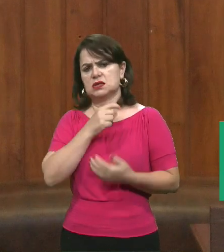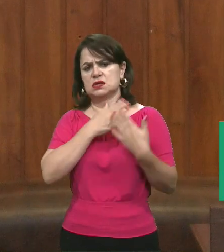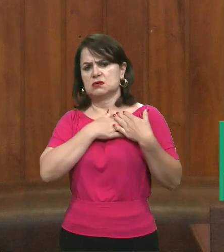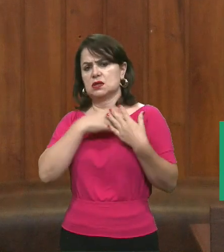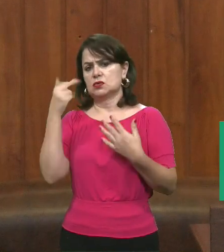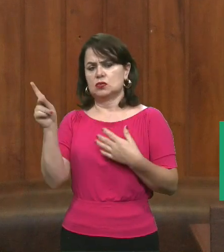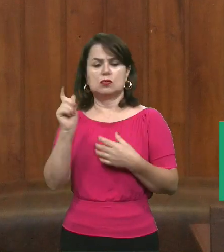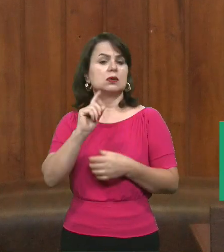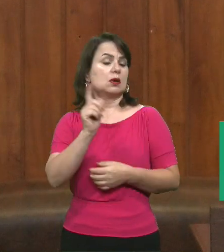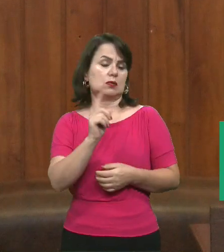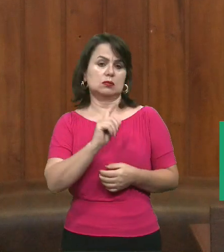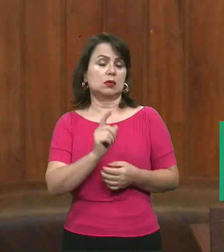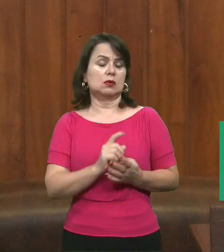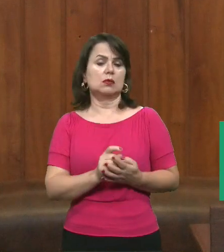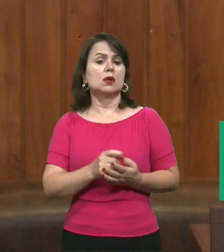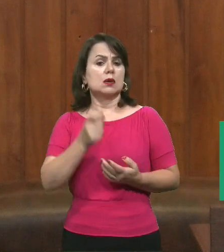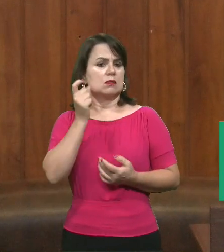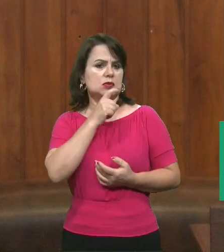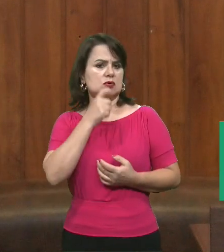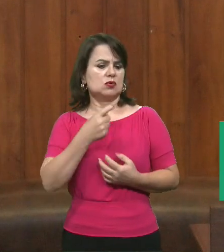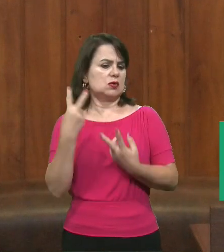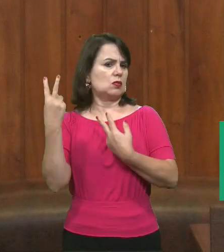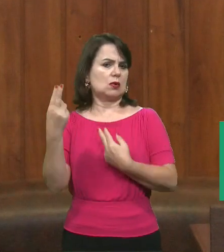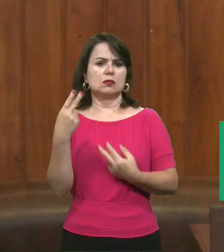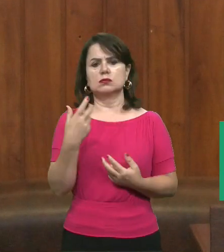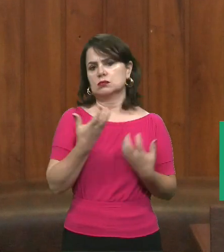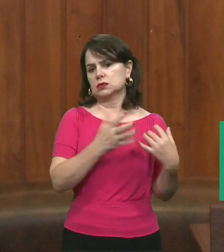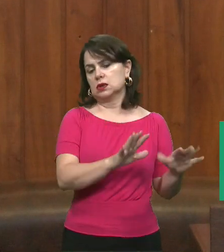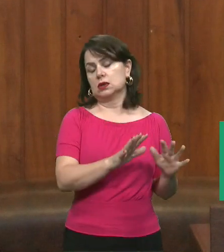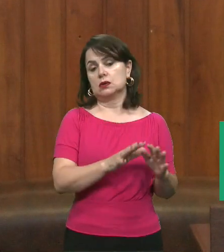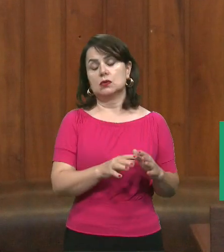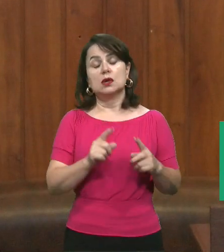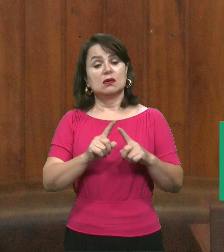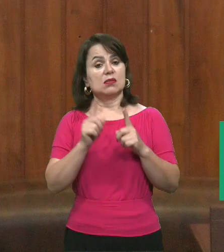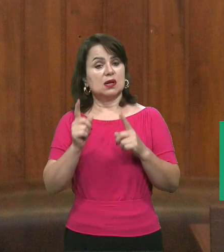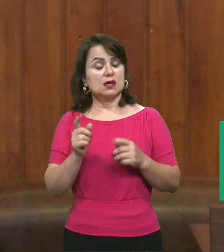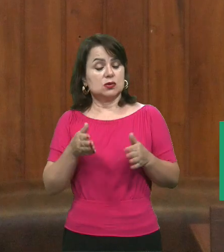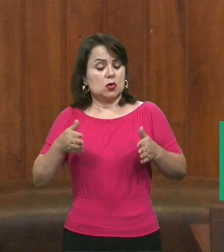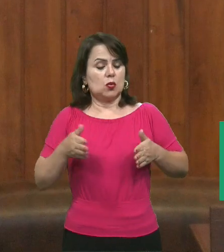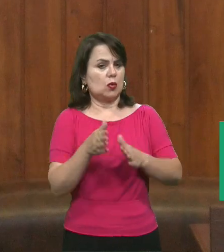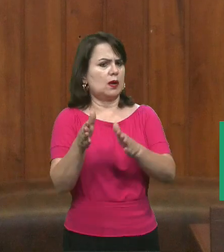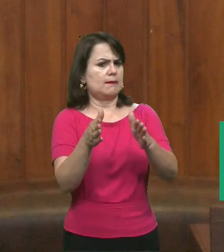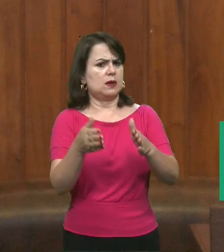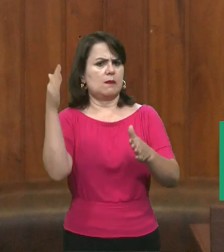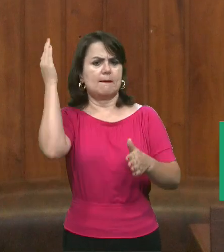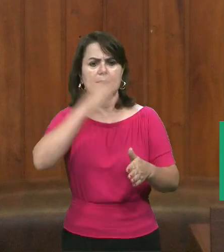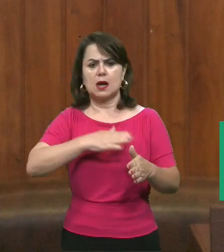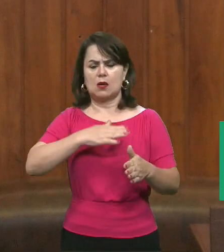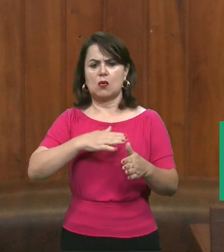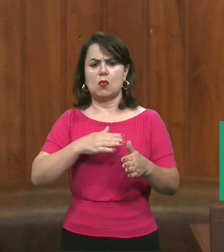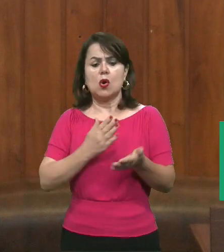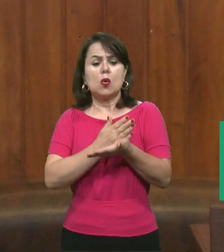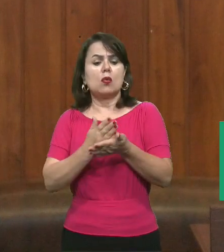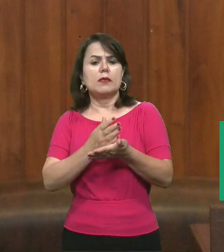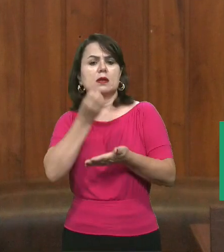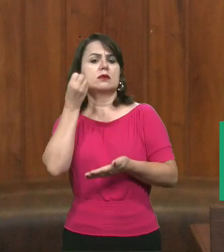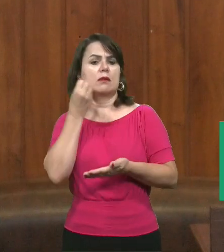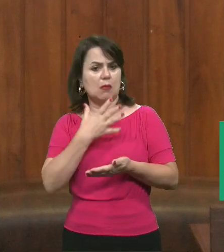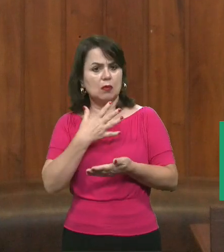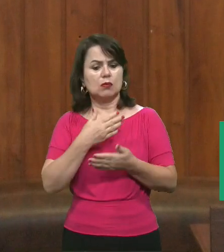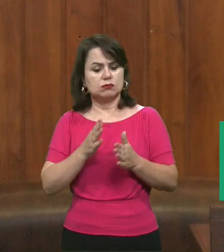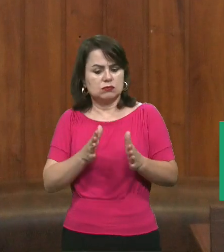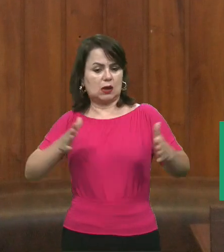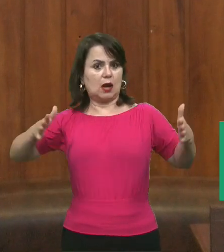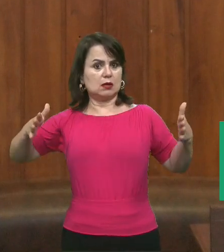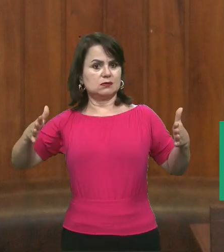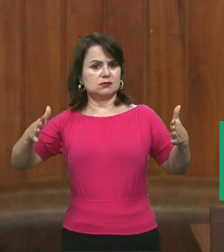ele. O fato, Ronaldo, é que o caminho do mal, ele é largo na entrada. E